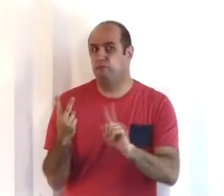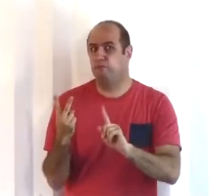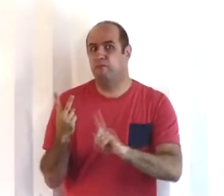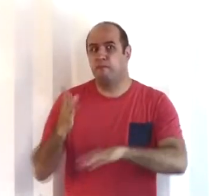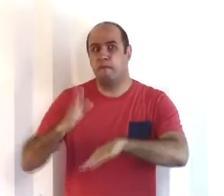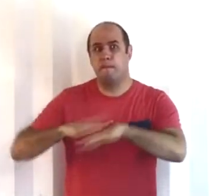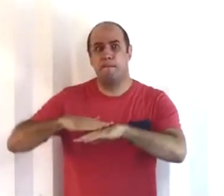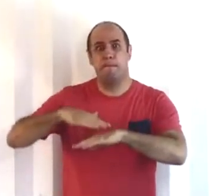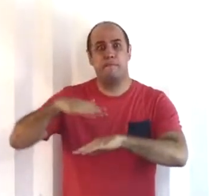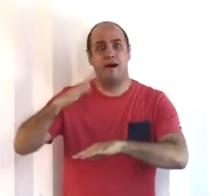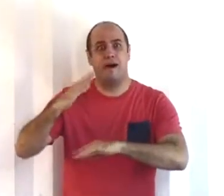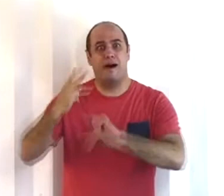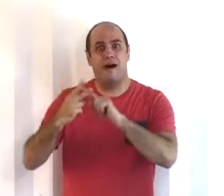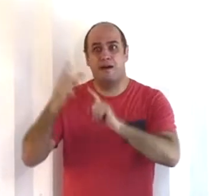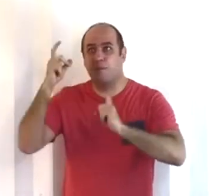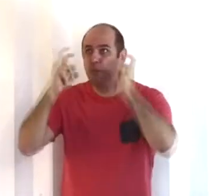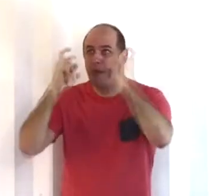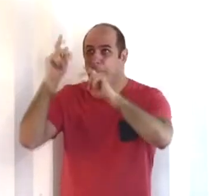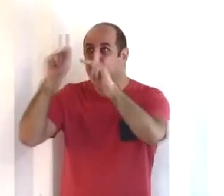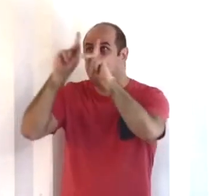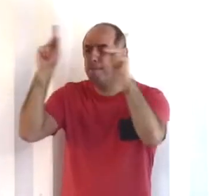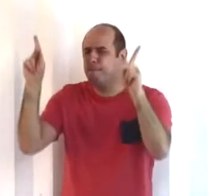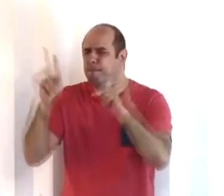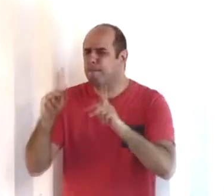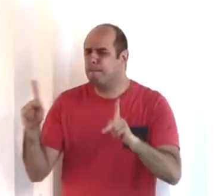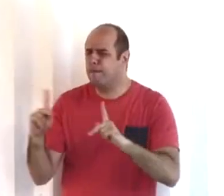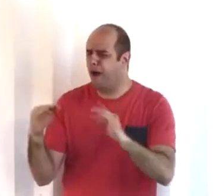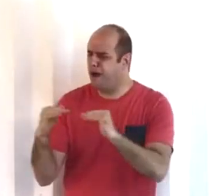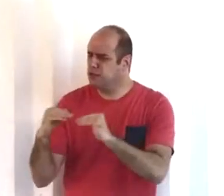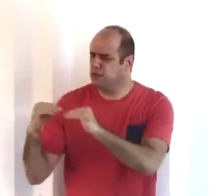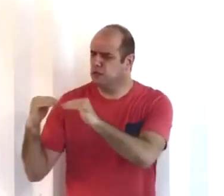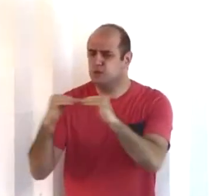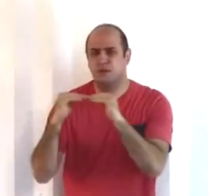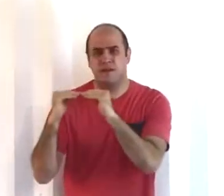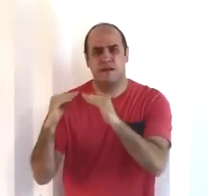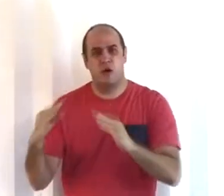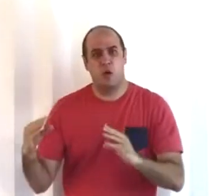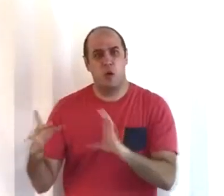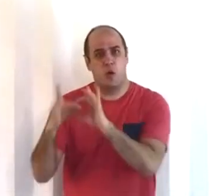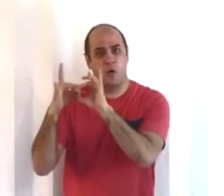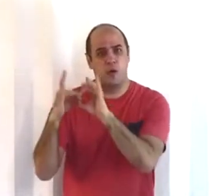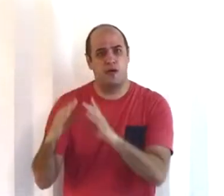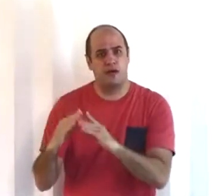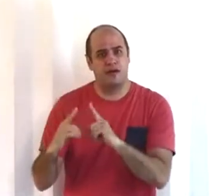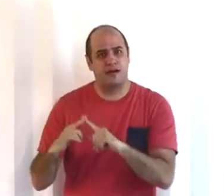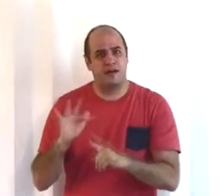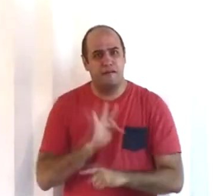com a paz, com a concórdia, com a comunhão de Filipos, e já desde o